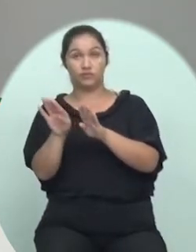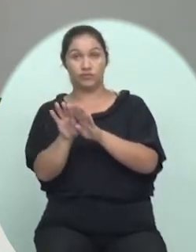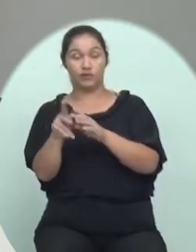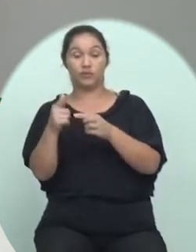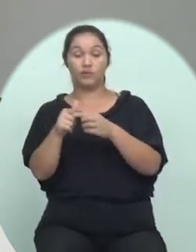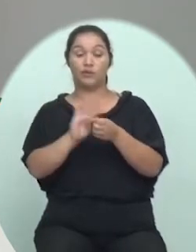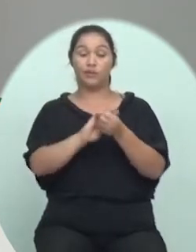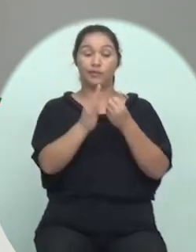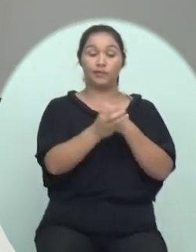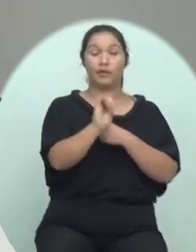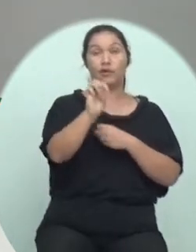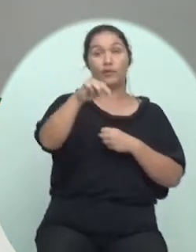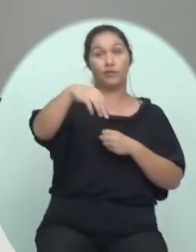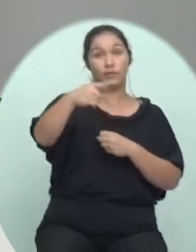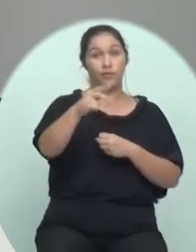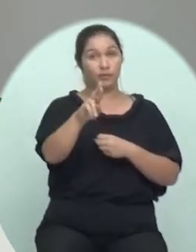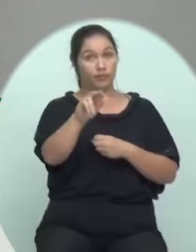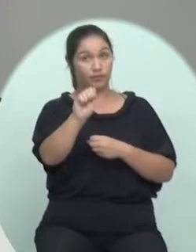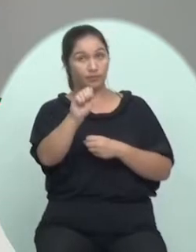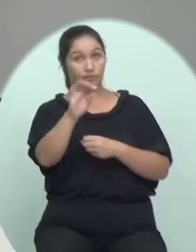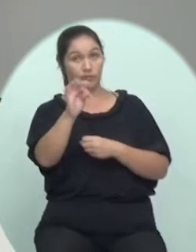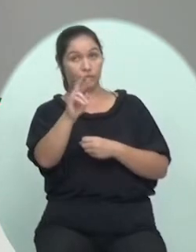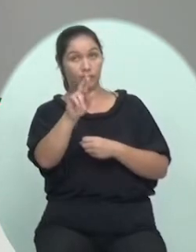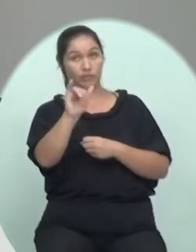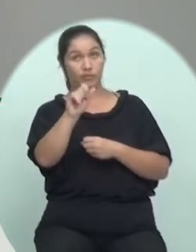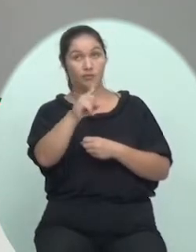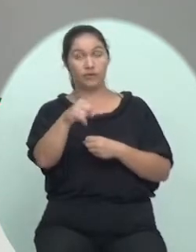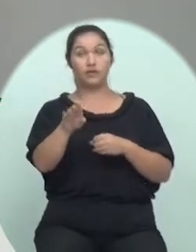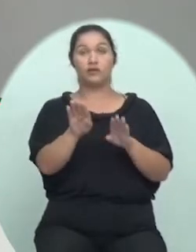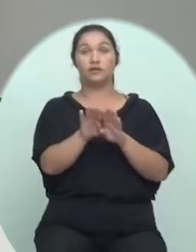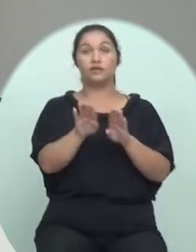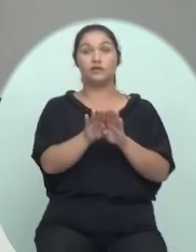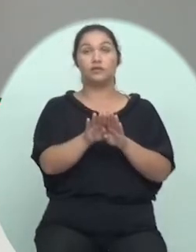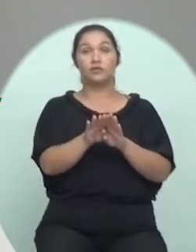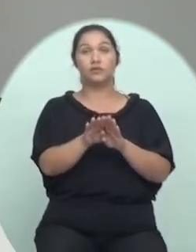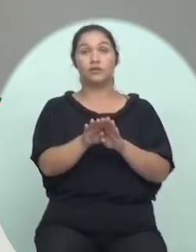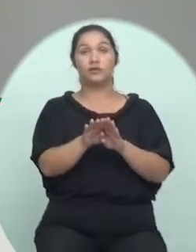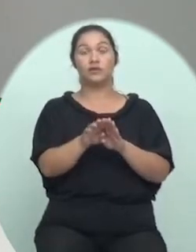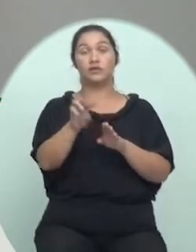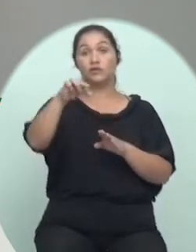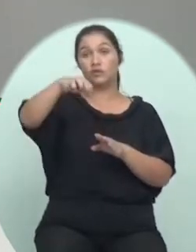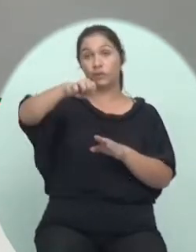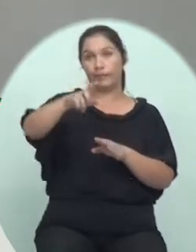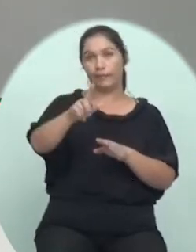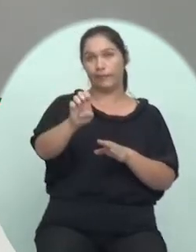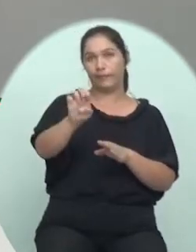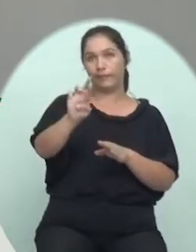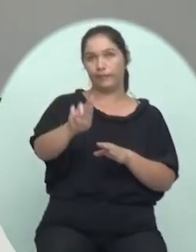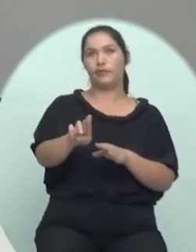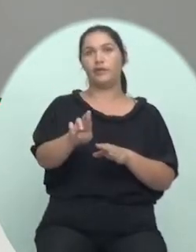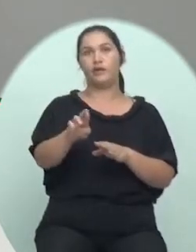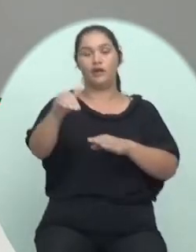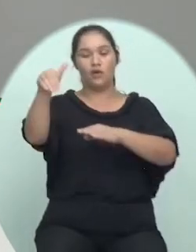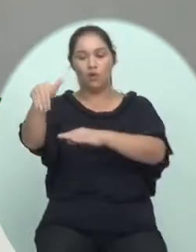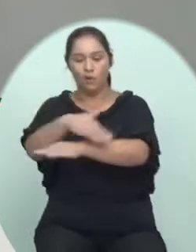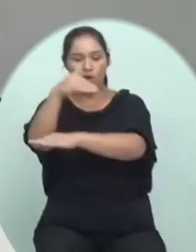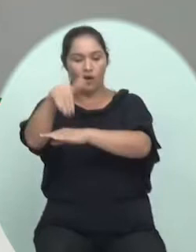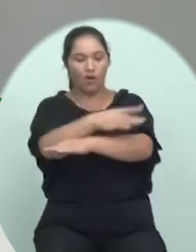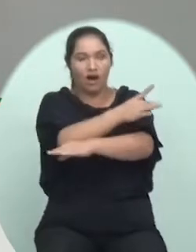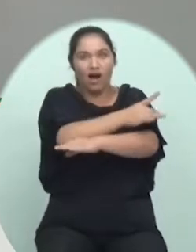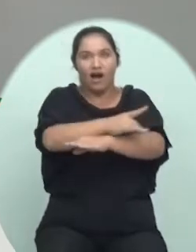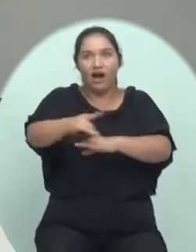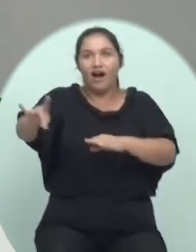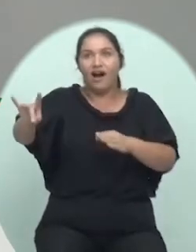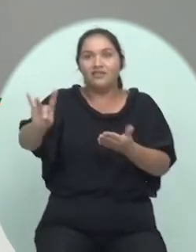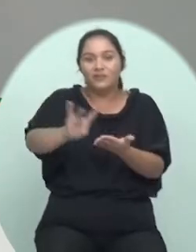todas as ruas foram pavimentadas, todos os vereadores que já tiveram por lá vir o belíssimo trabalho